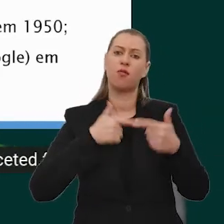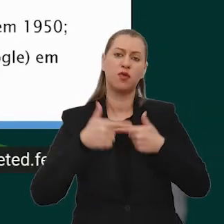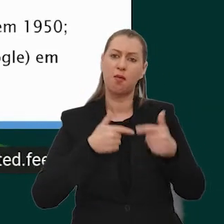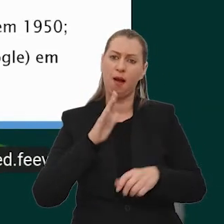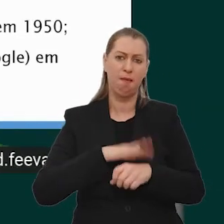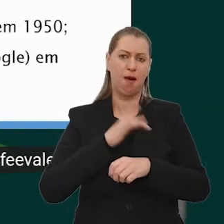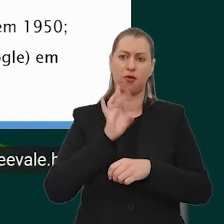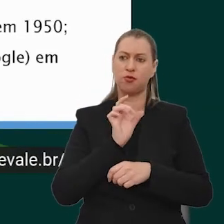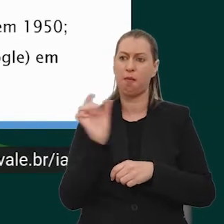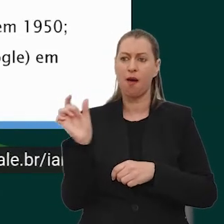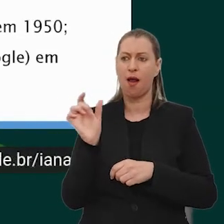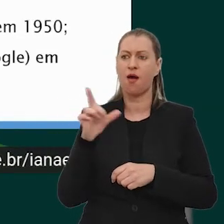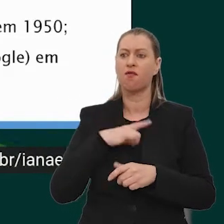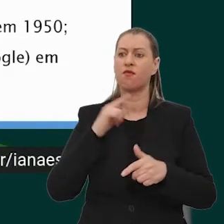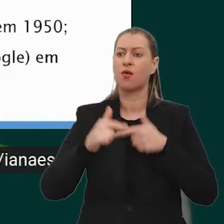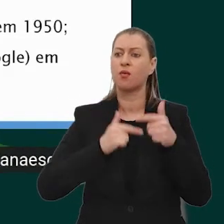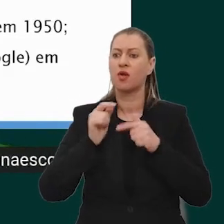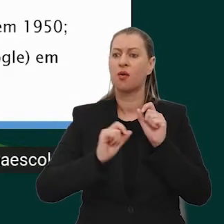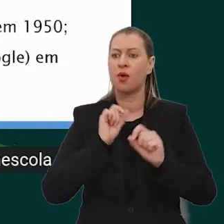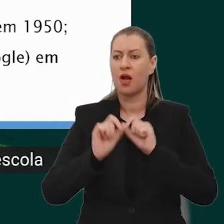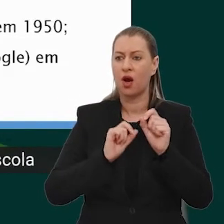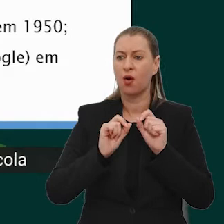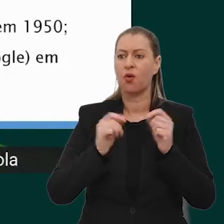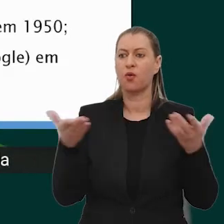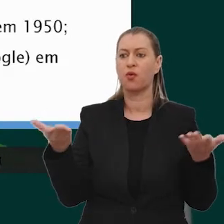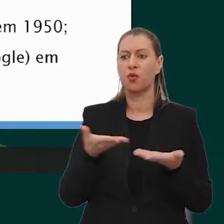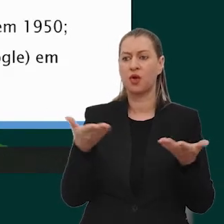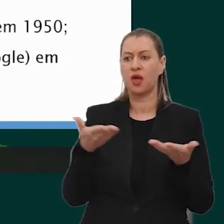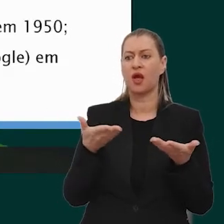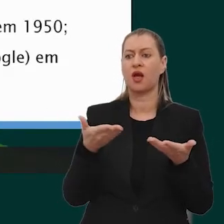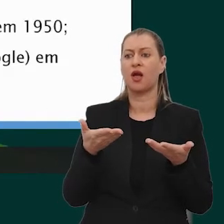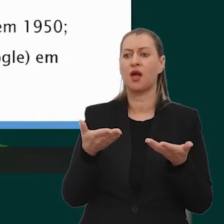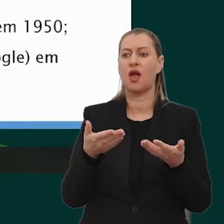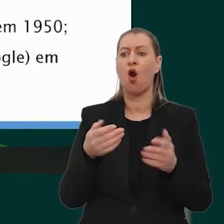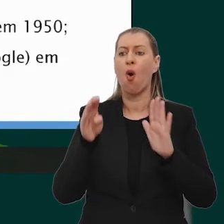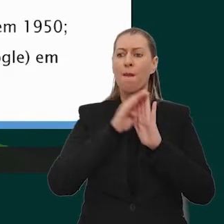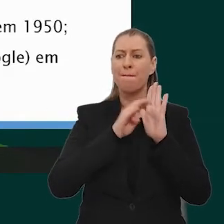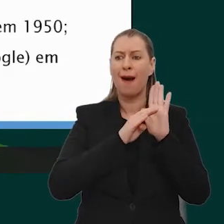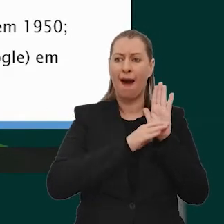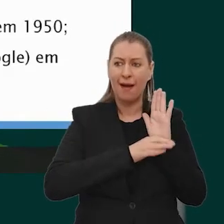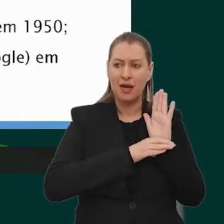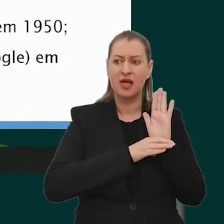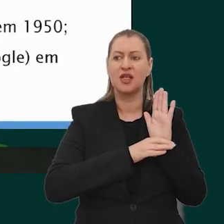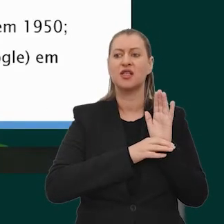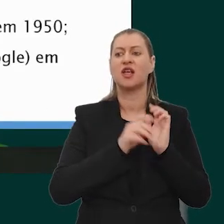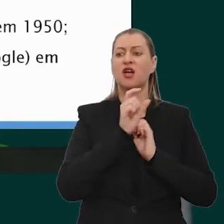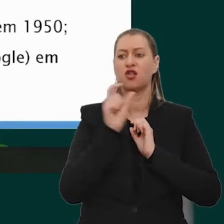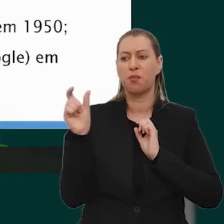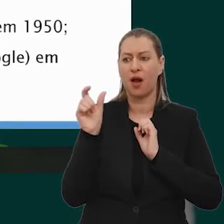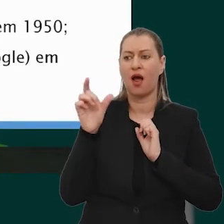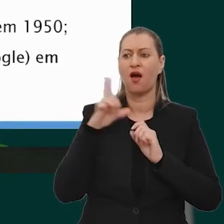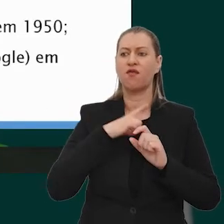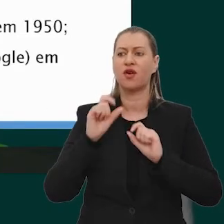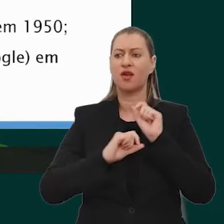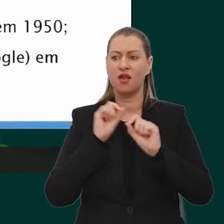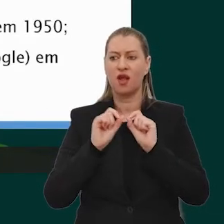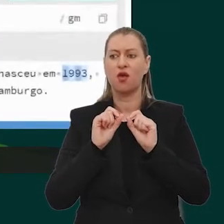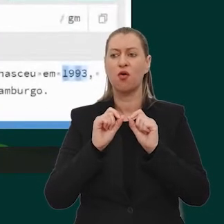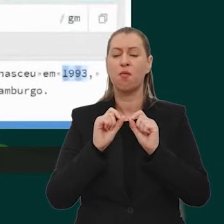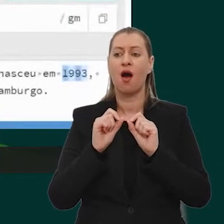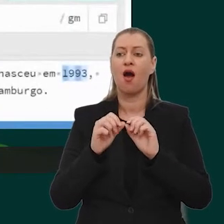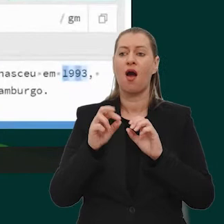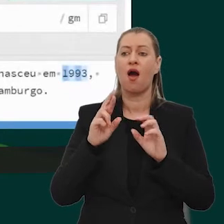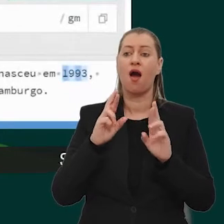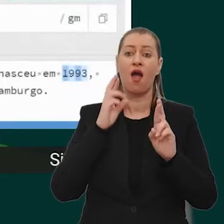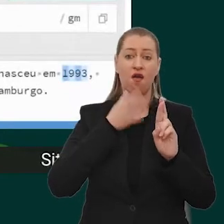com palavras, a gente vai trabalhar vai ser uma lista de palavras que tem uma correferência e a gente